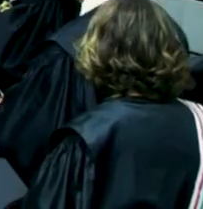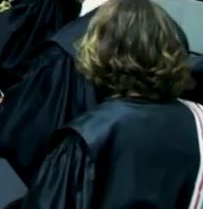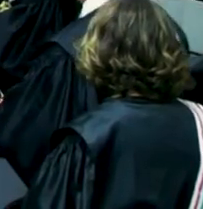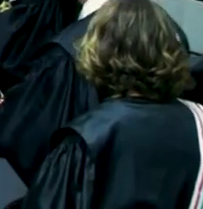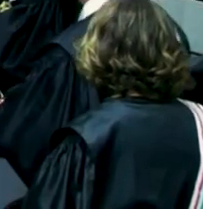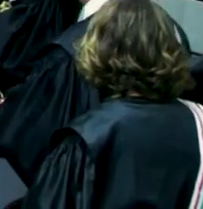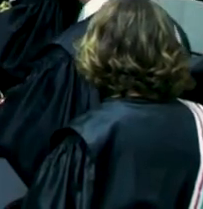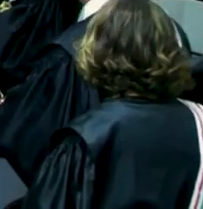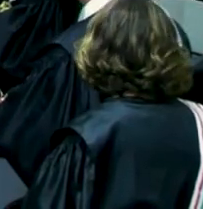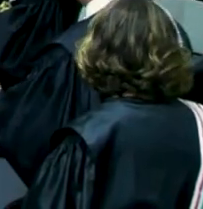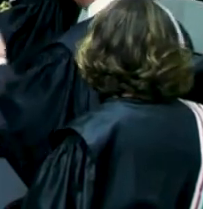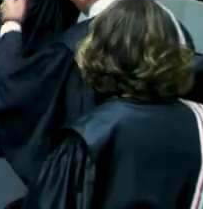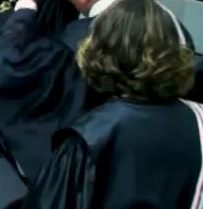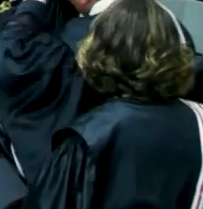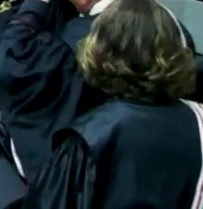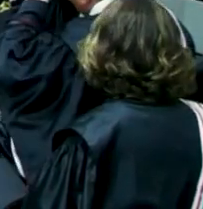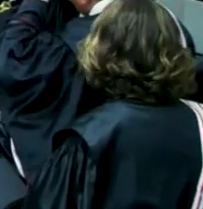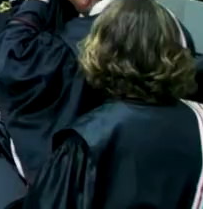no